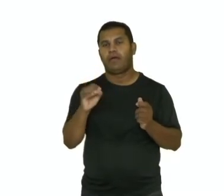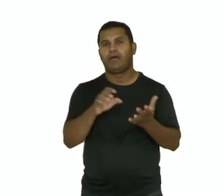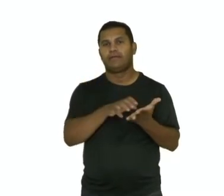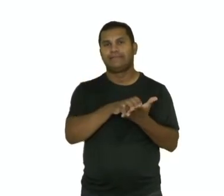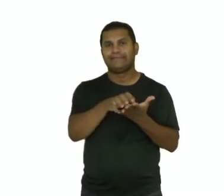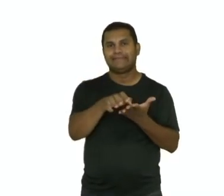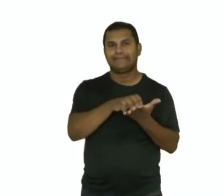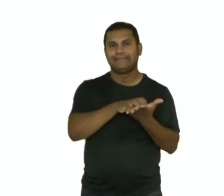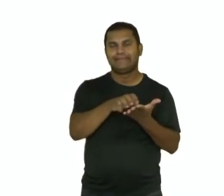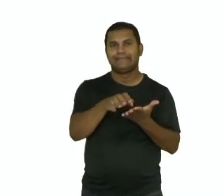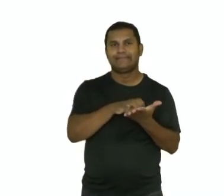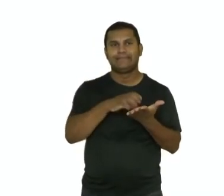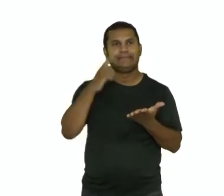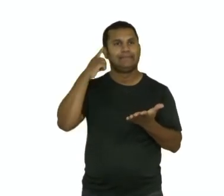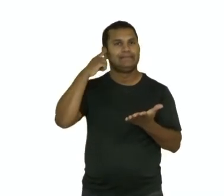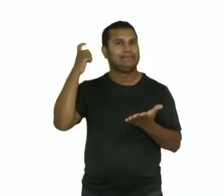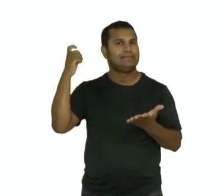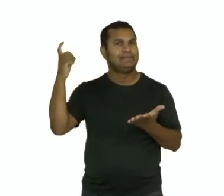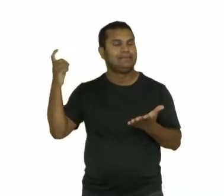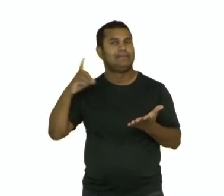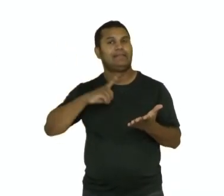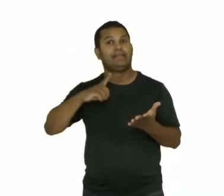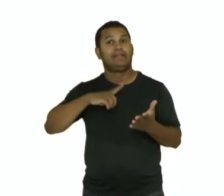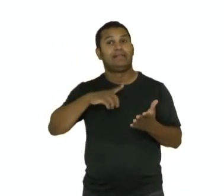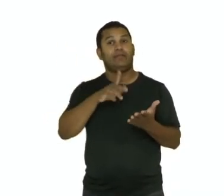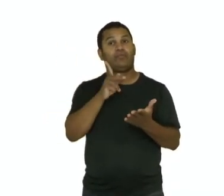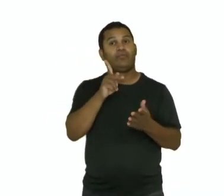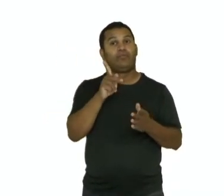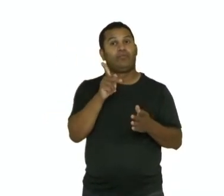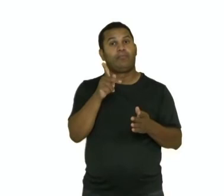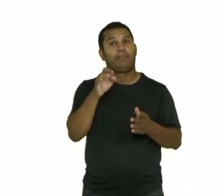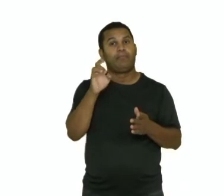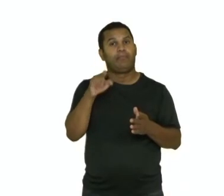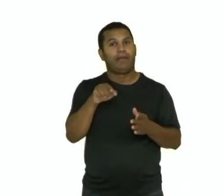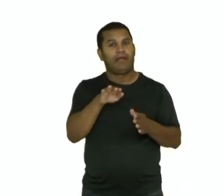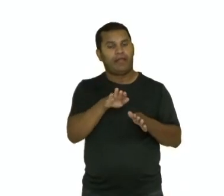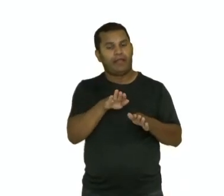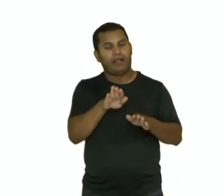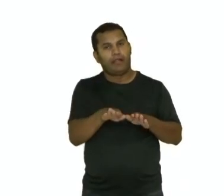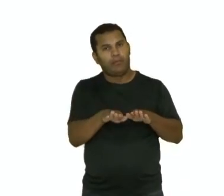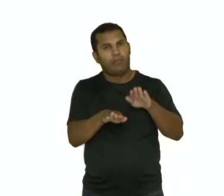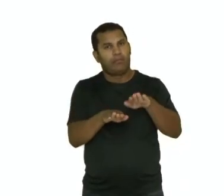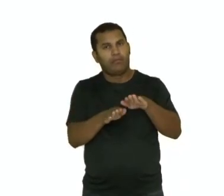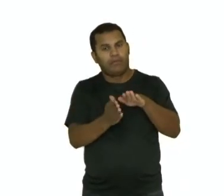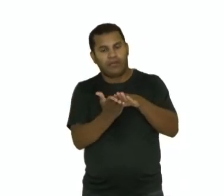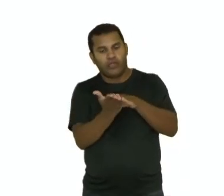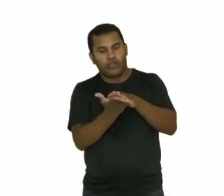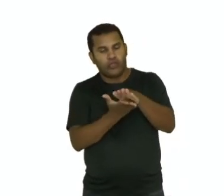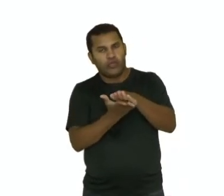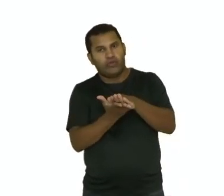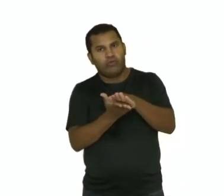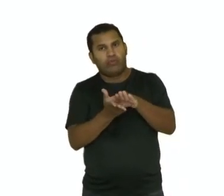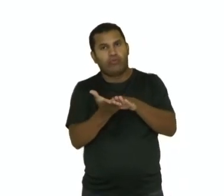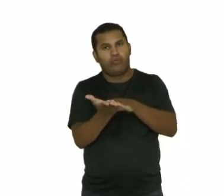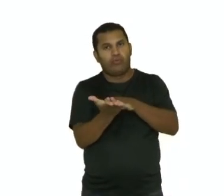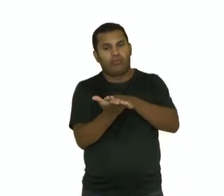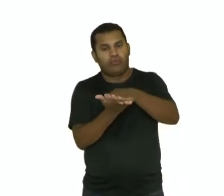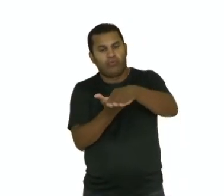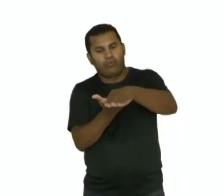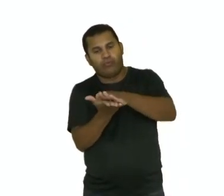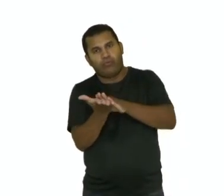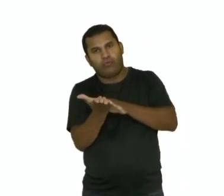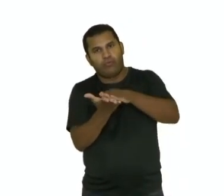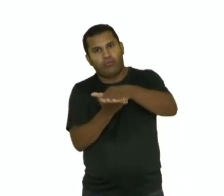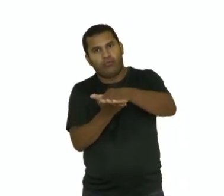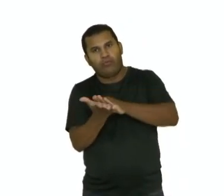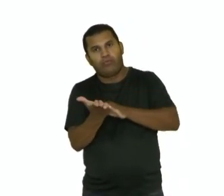do arrastar dos pés nesse ritmo do 4 e 1. Então, as duas explicações, elas estão associadas, né, com